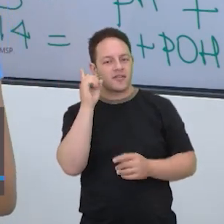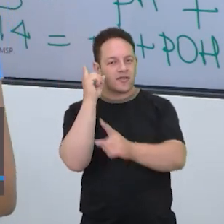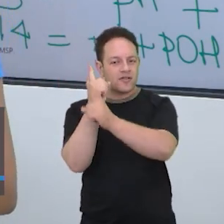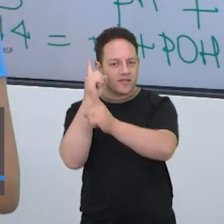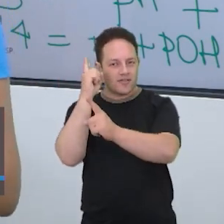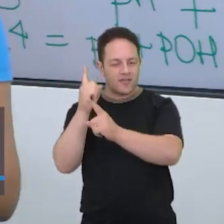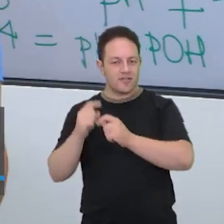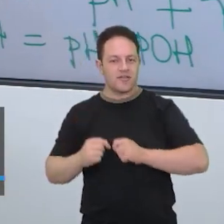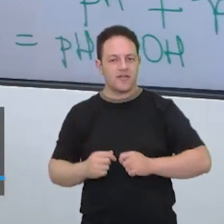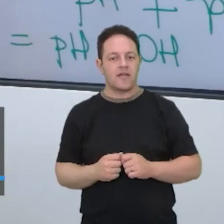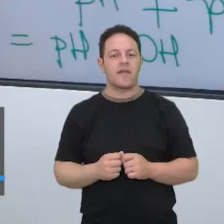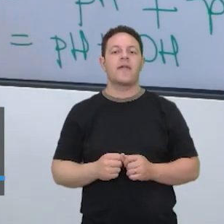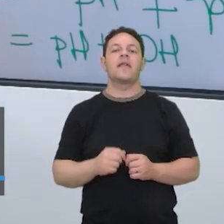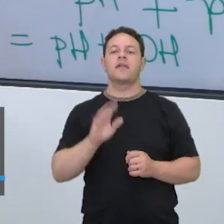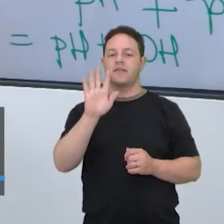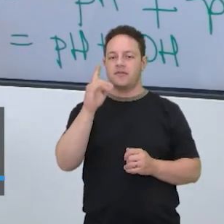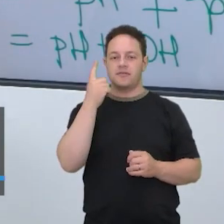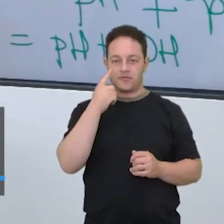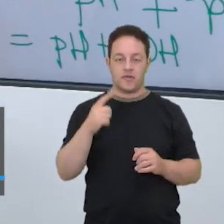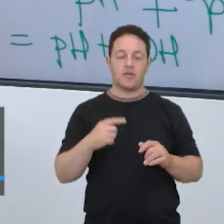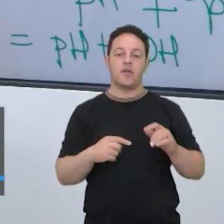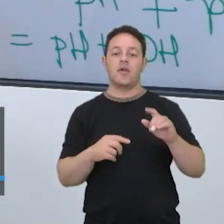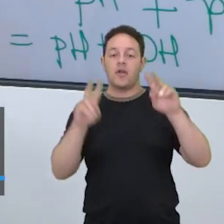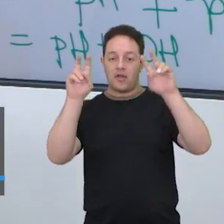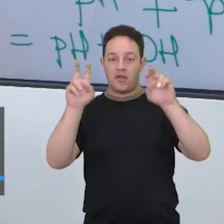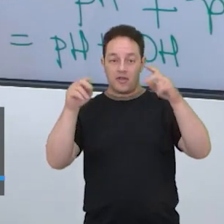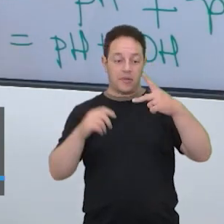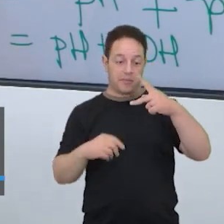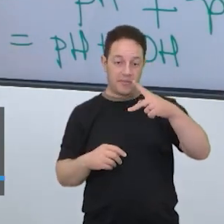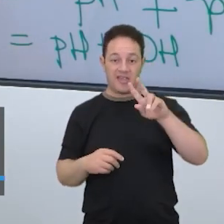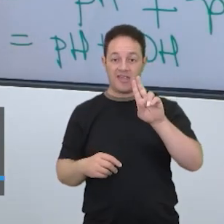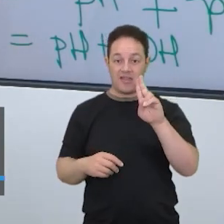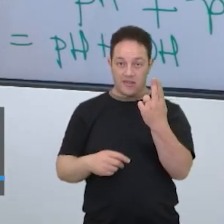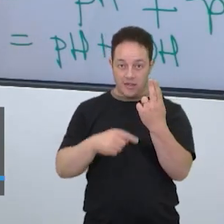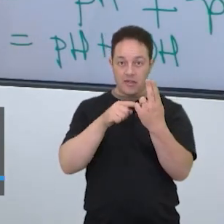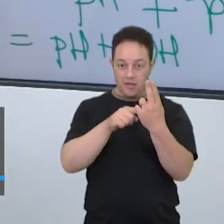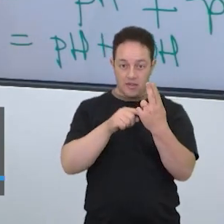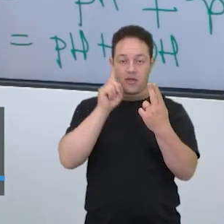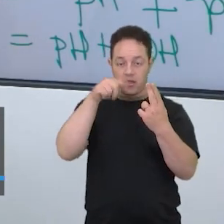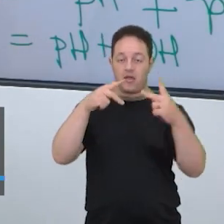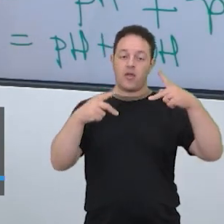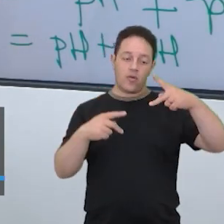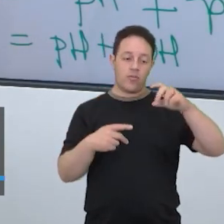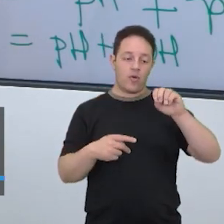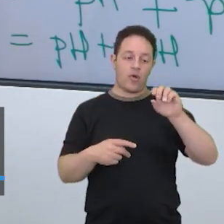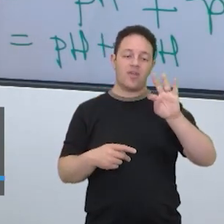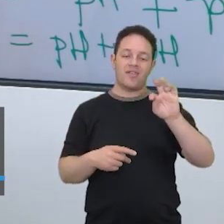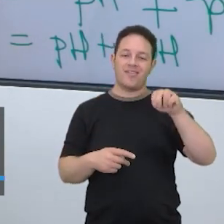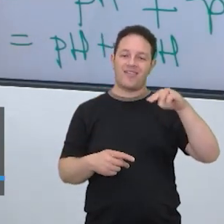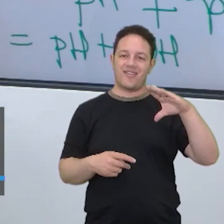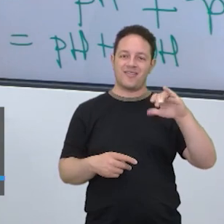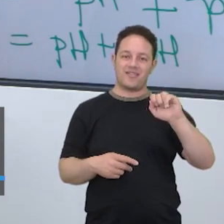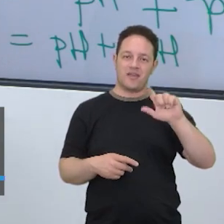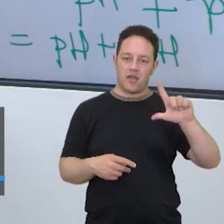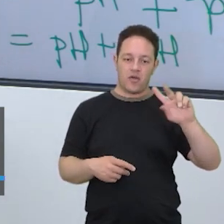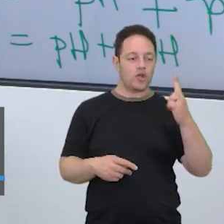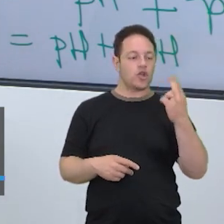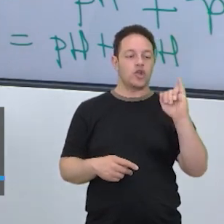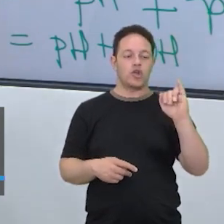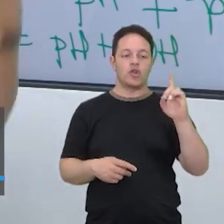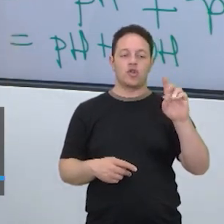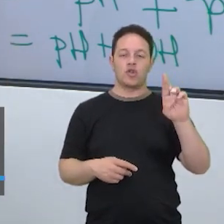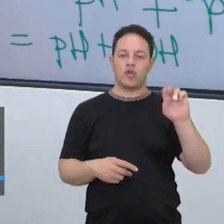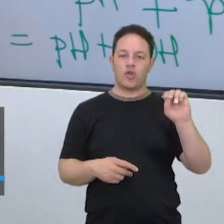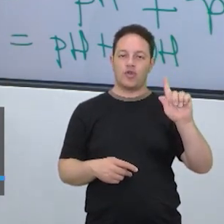de entender. Então, quando a gente fala de pH, que é o potencial hidrogeniônico, ele tem valores que vão de